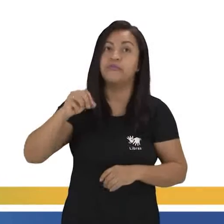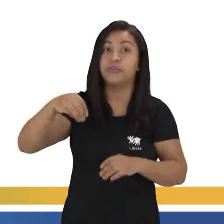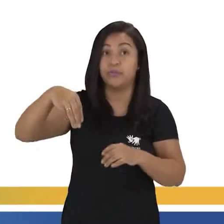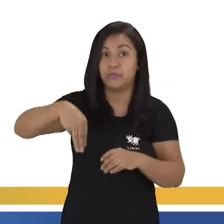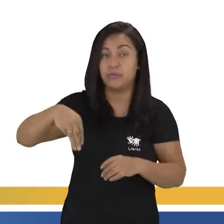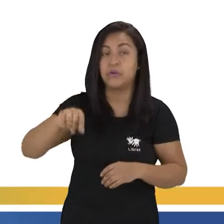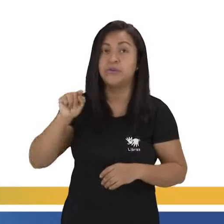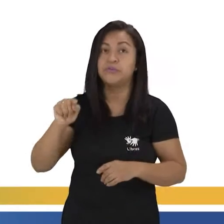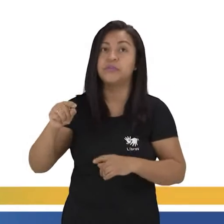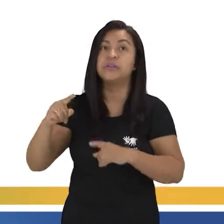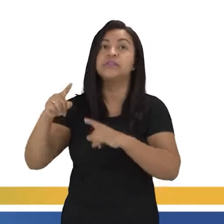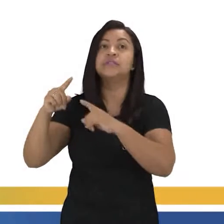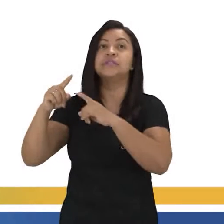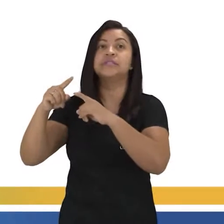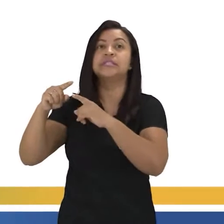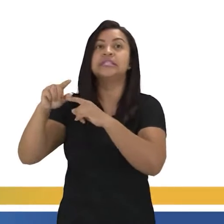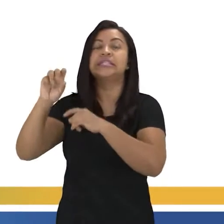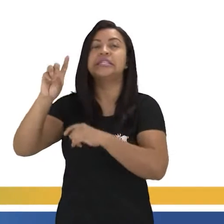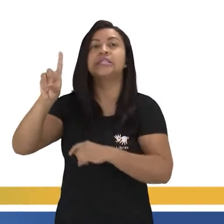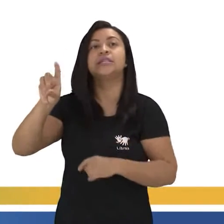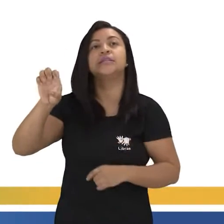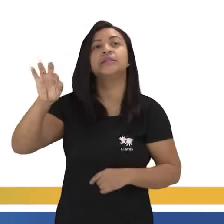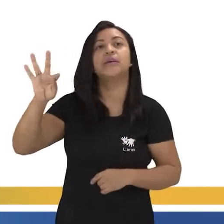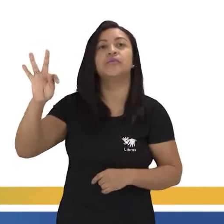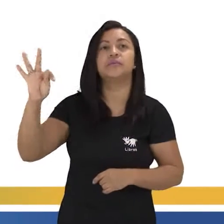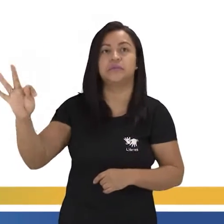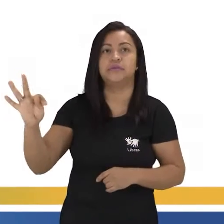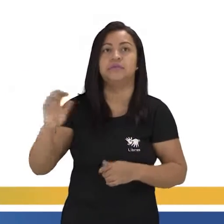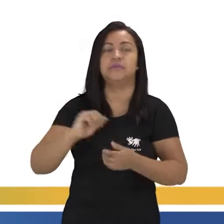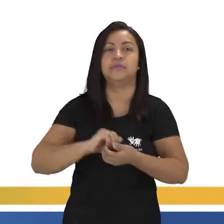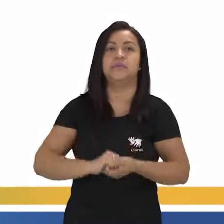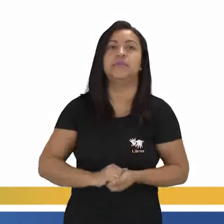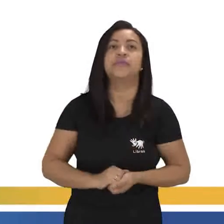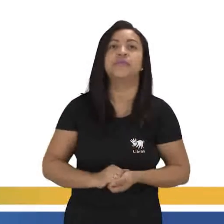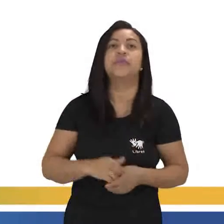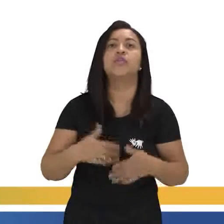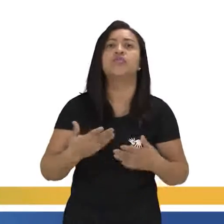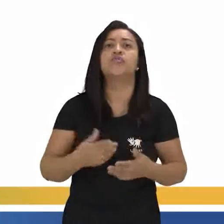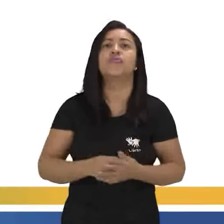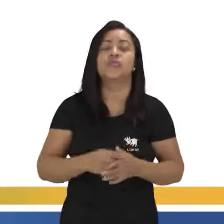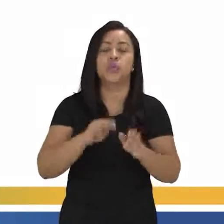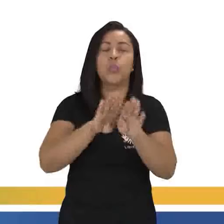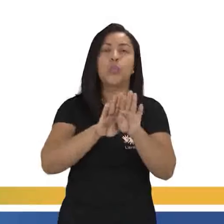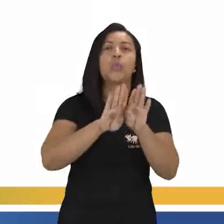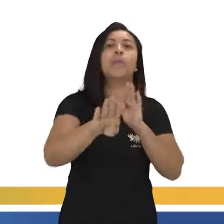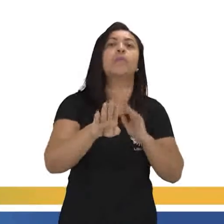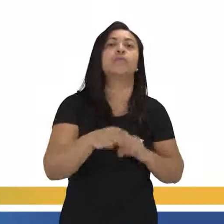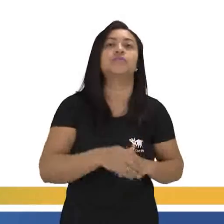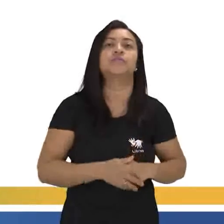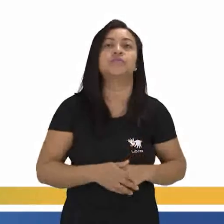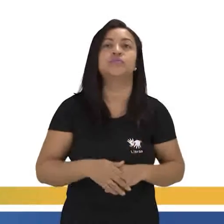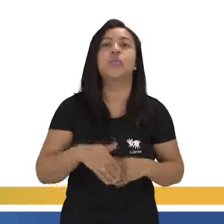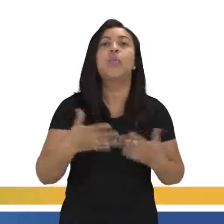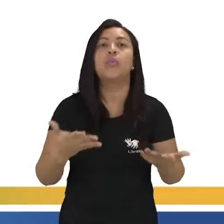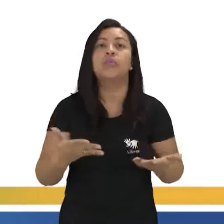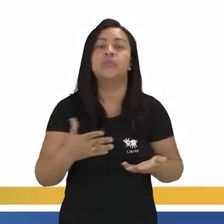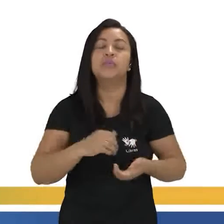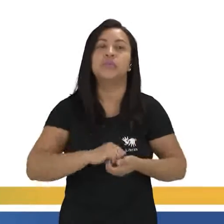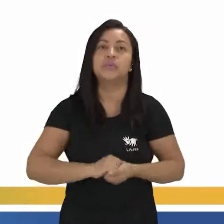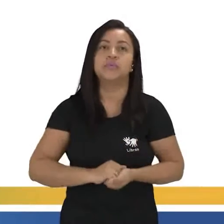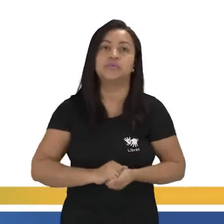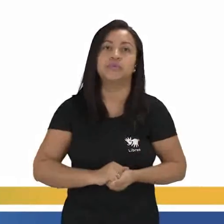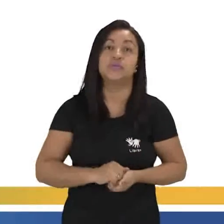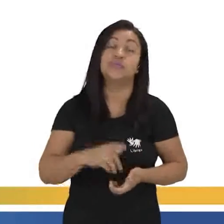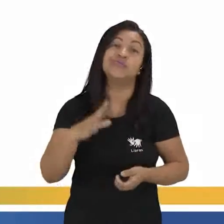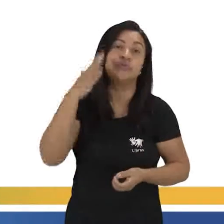tempo, que é aquela equação que eu já dei anteriormente, certo? Vamos determinar aqui qual é o valor do impulso. É só uma multiplicação simples. Nós sabemos que a